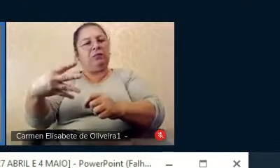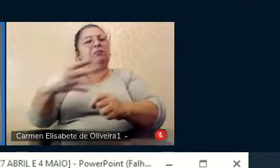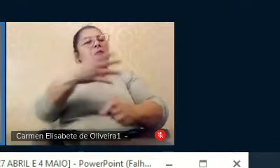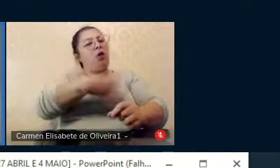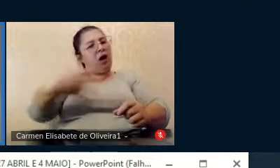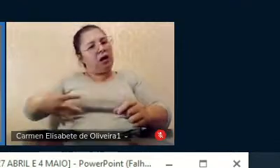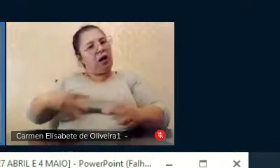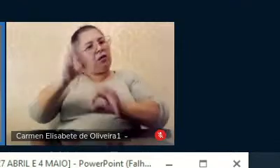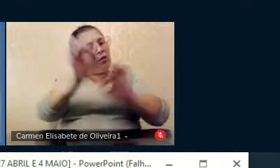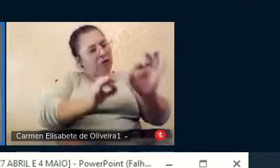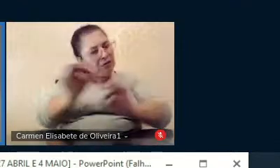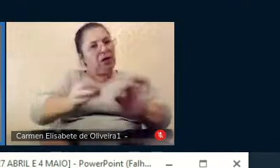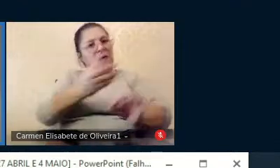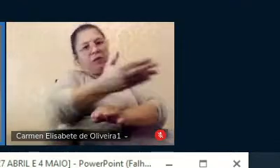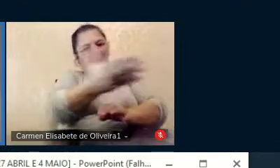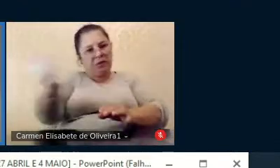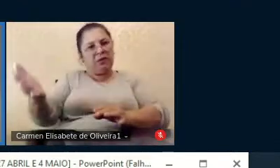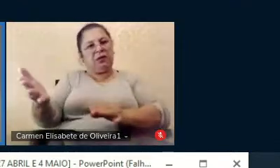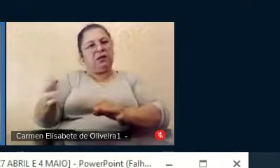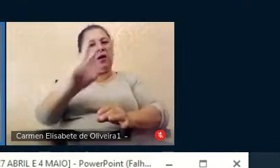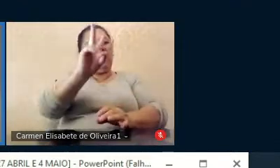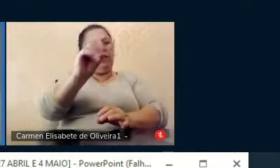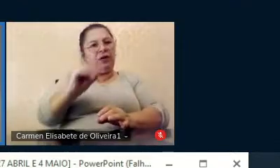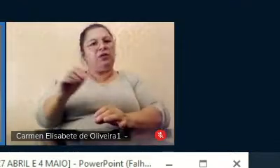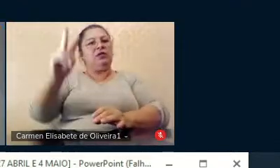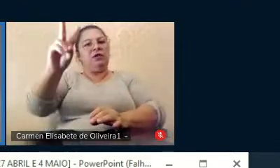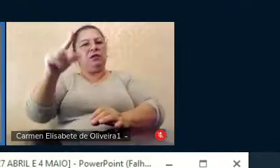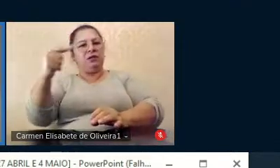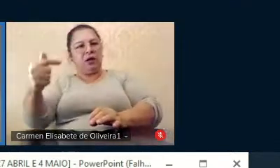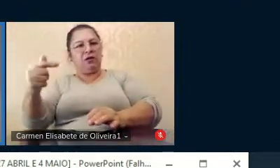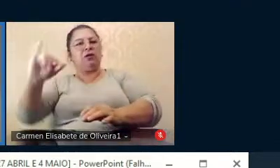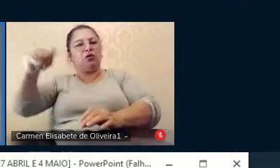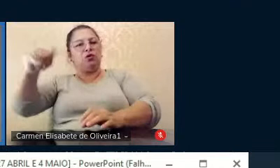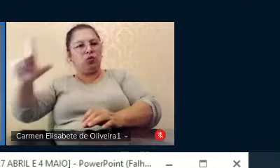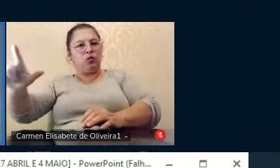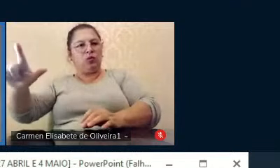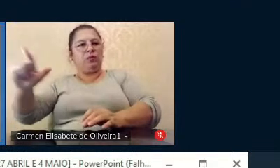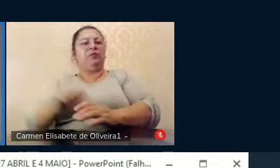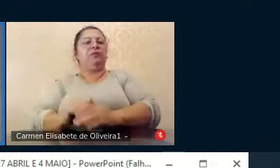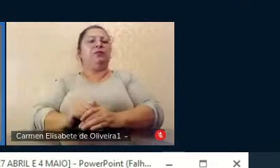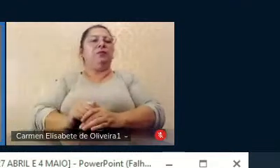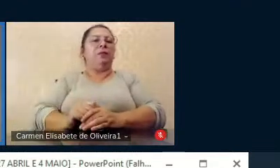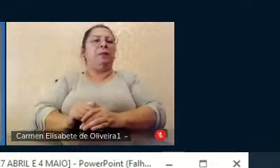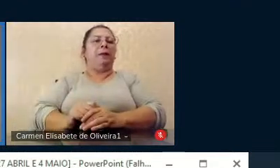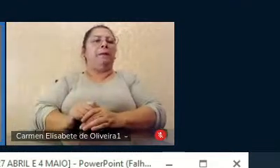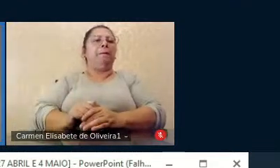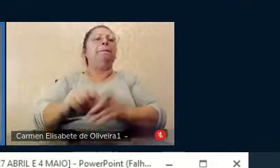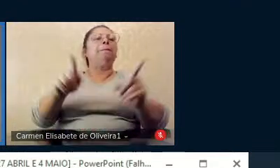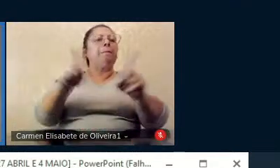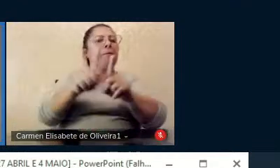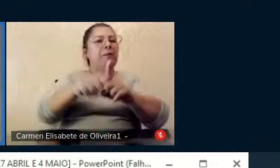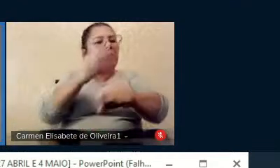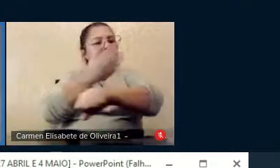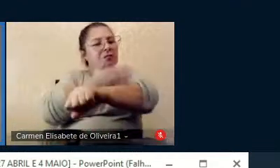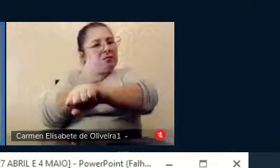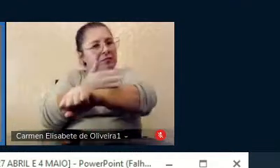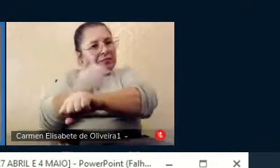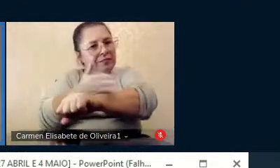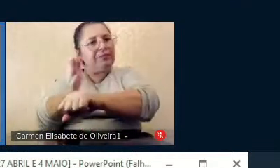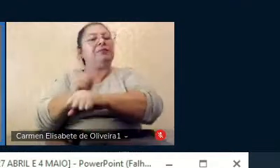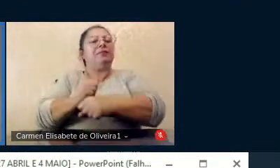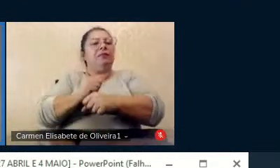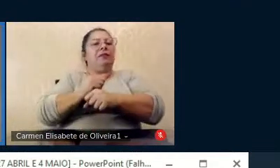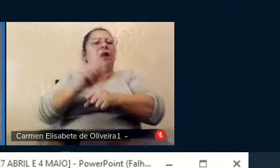por vocês, no dia 20 e 27 de julho. Então, nós vamos fazer ensaios de criação